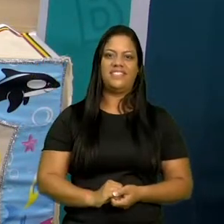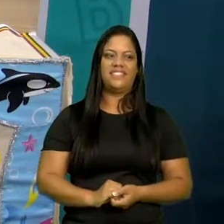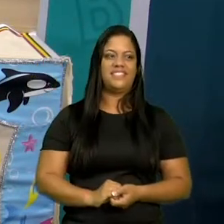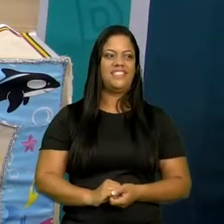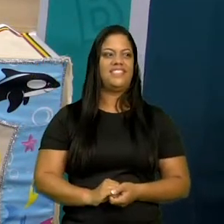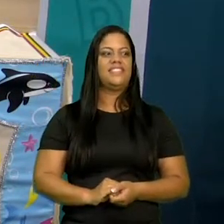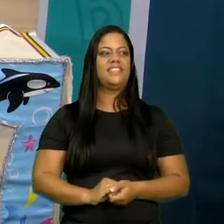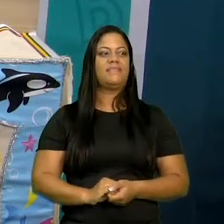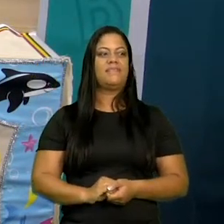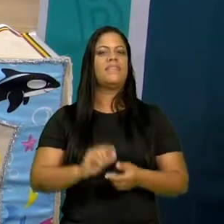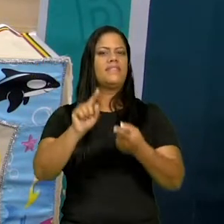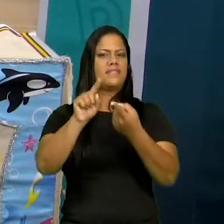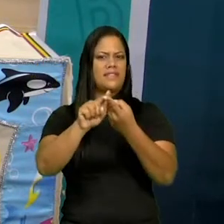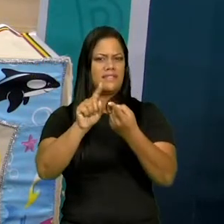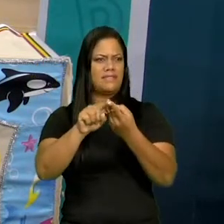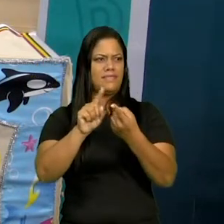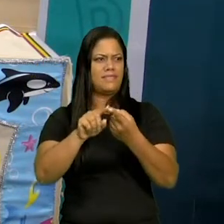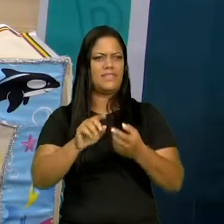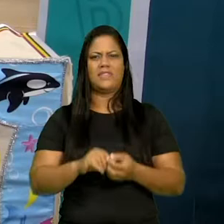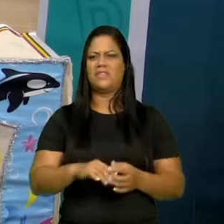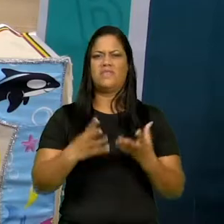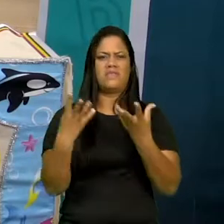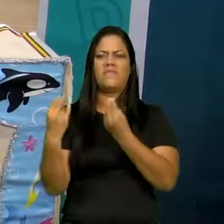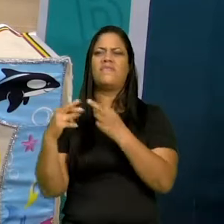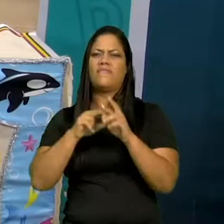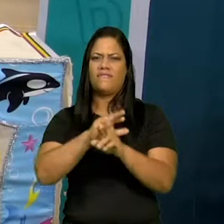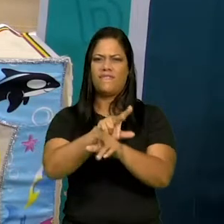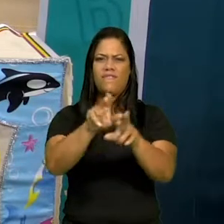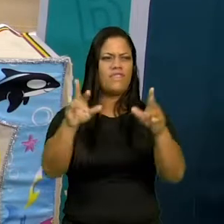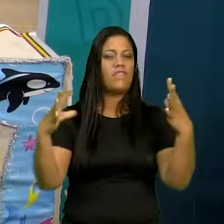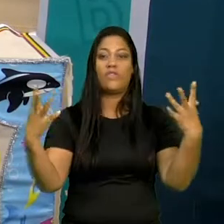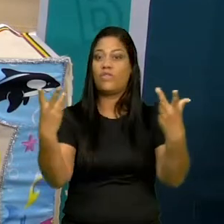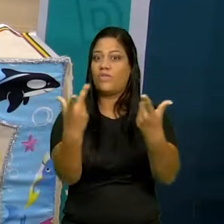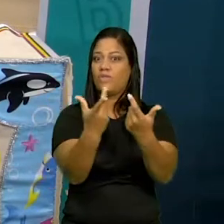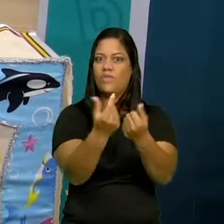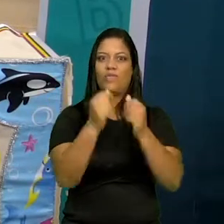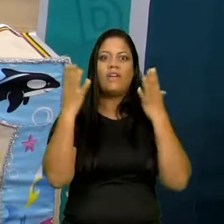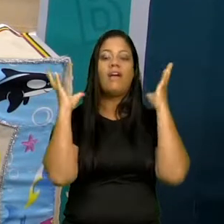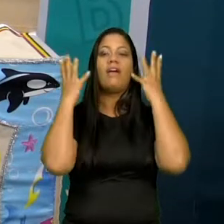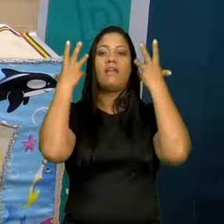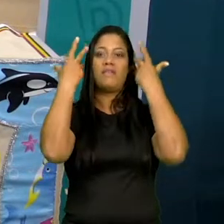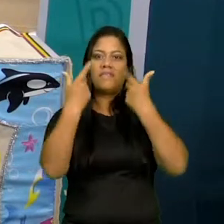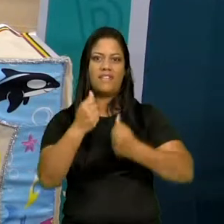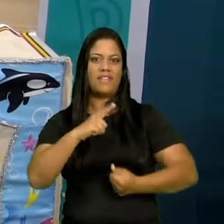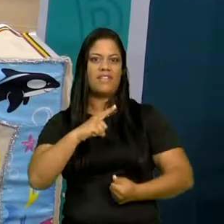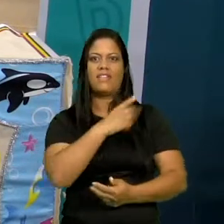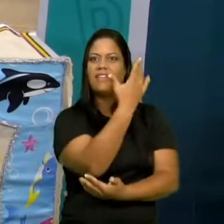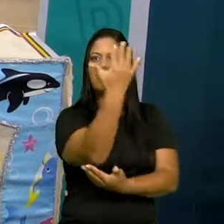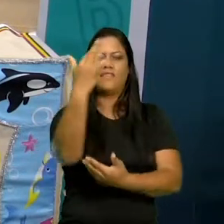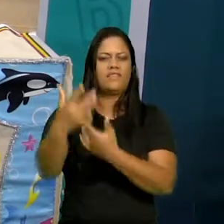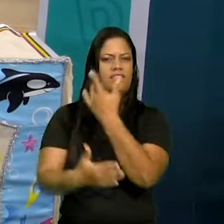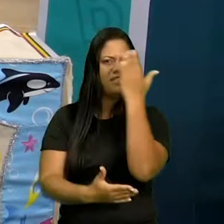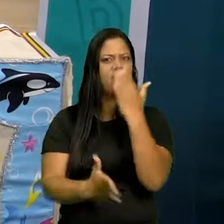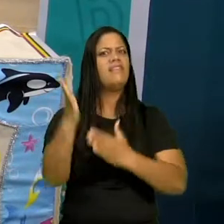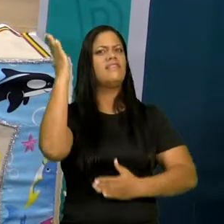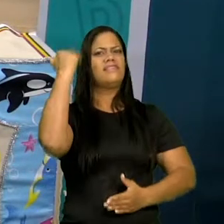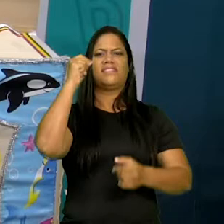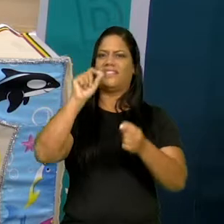Olha só. E também chamou um monte de animais que tinha na floresta. Mas então, sabe o que ela